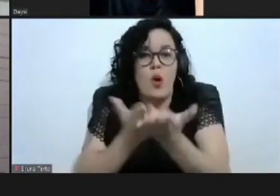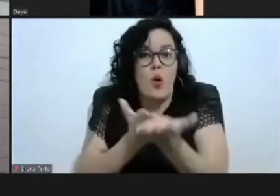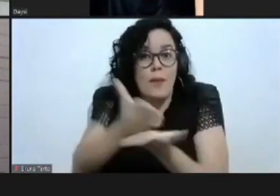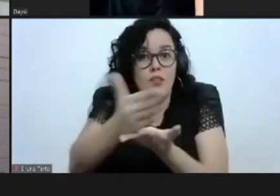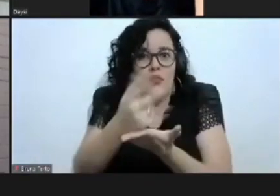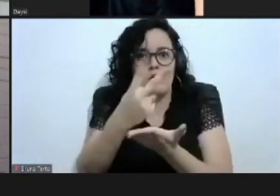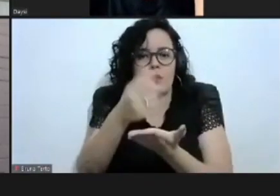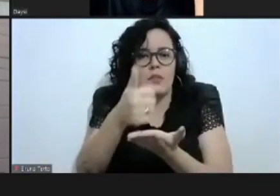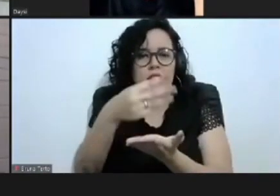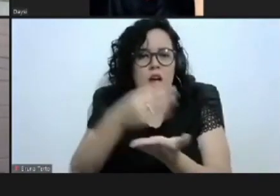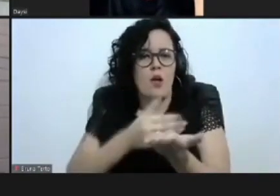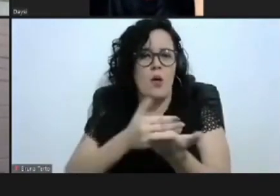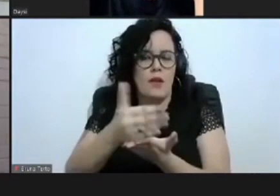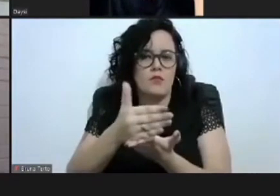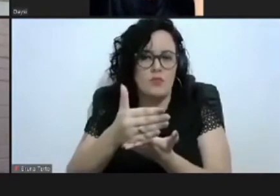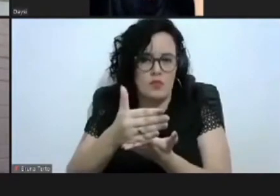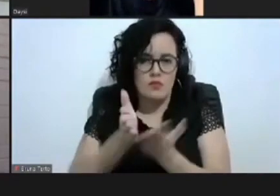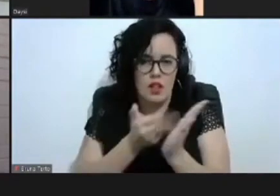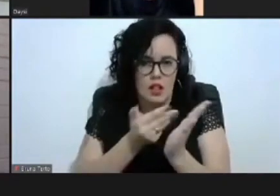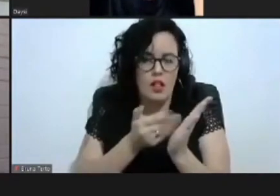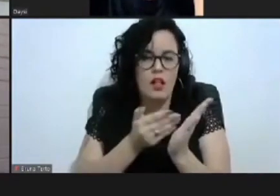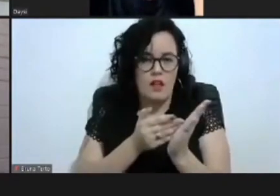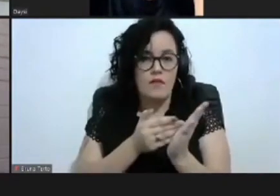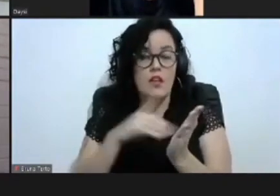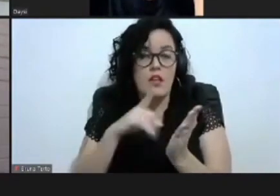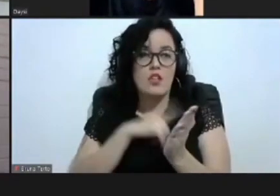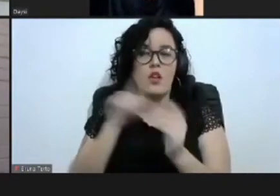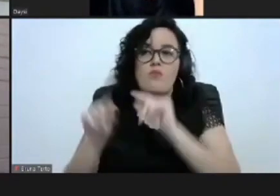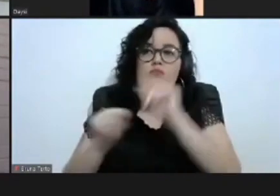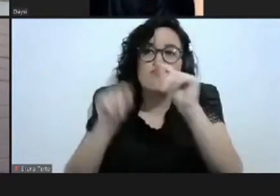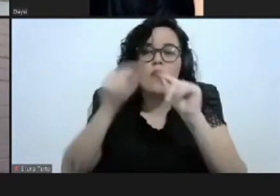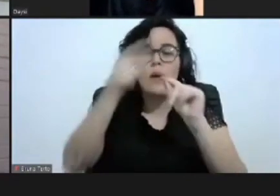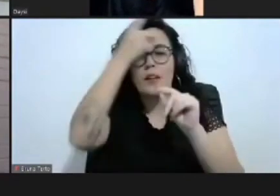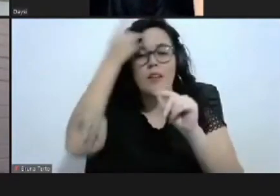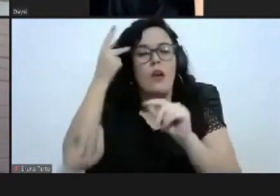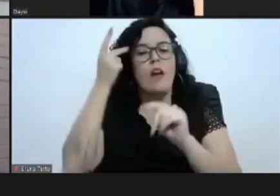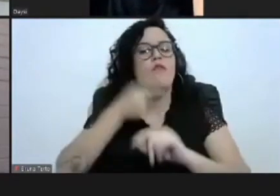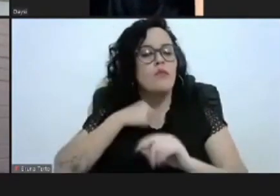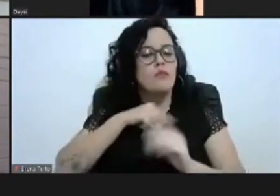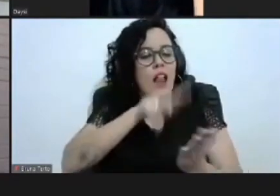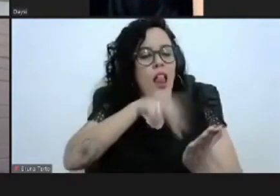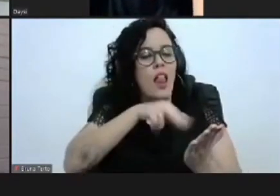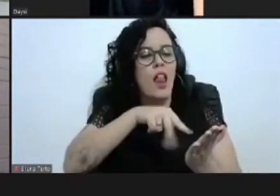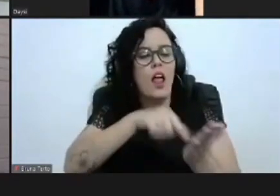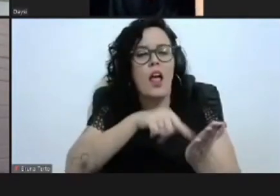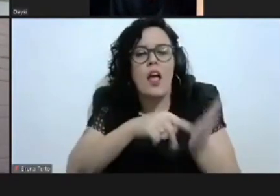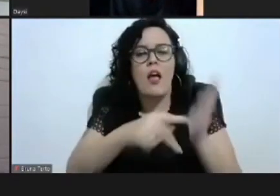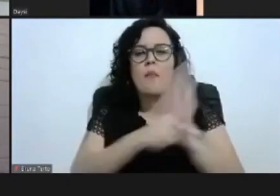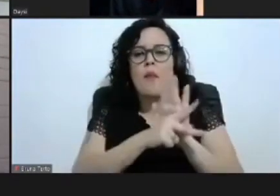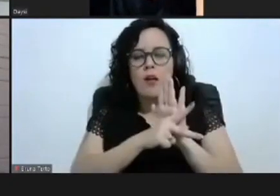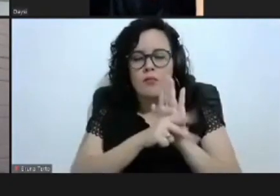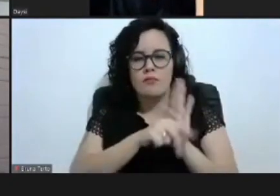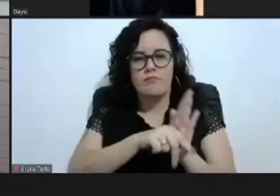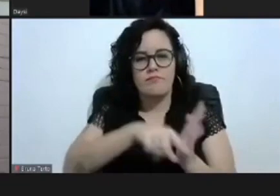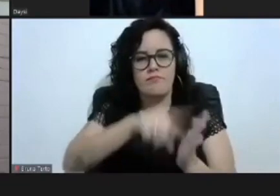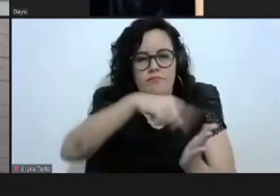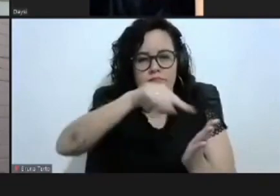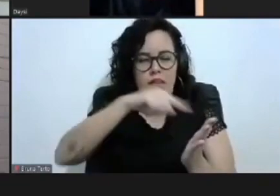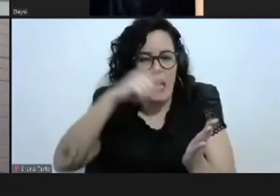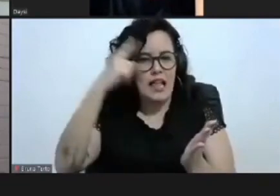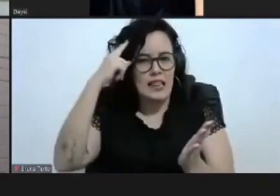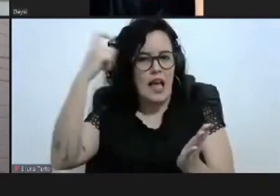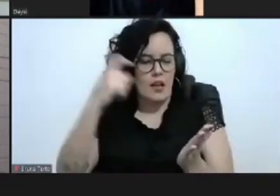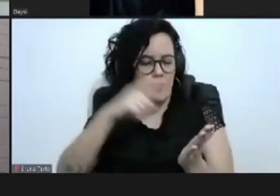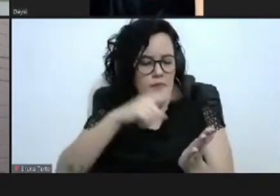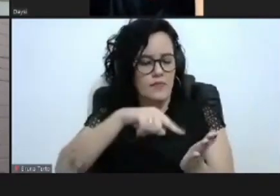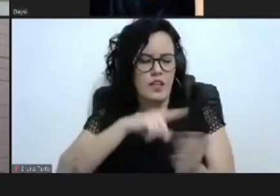2013, ou seja, havia alguém que queria ler, existia um desejo por essas ideias, e aquilo estava